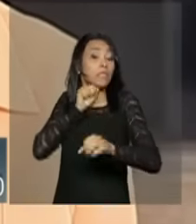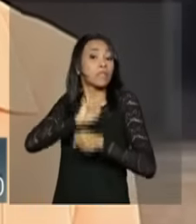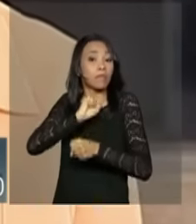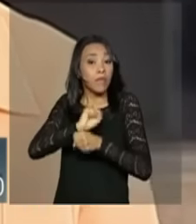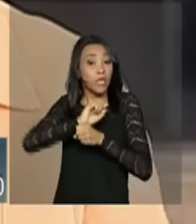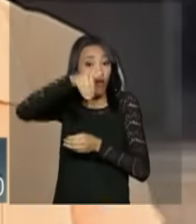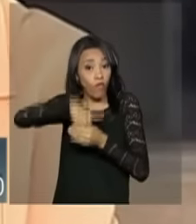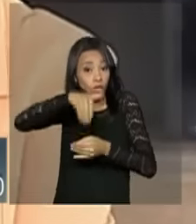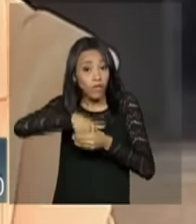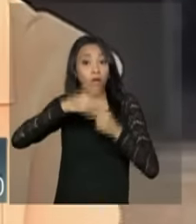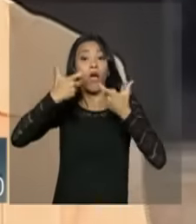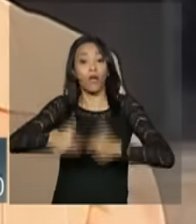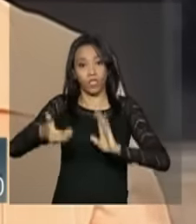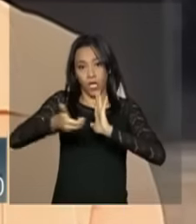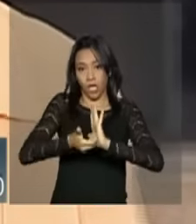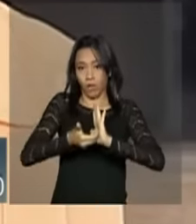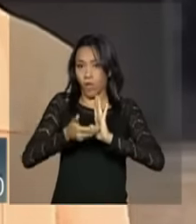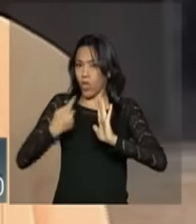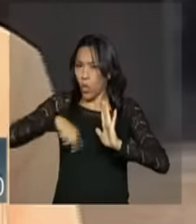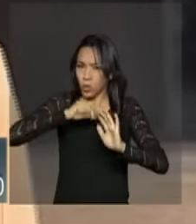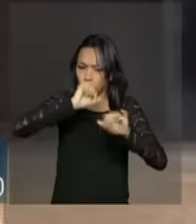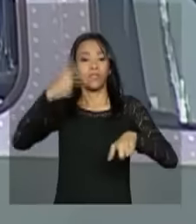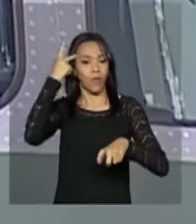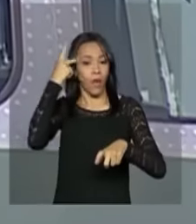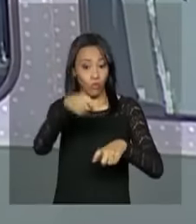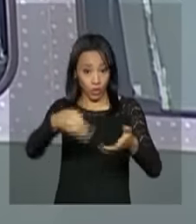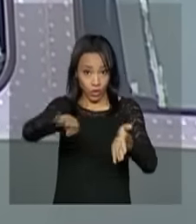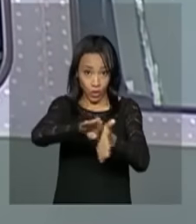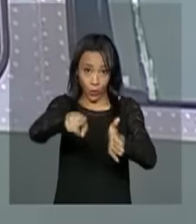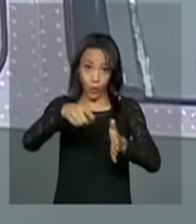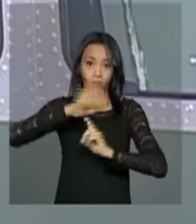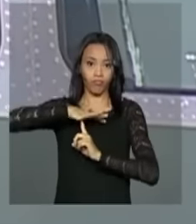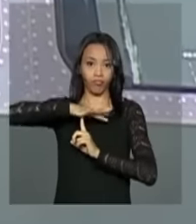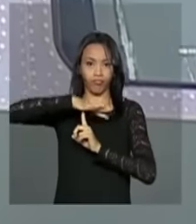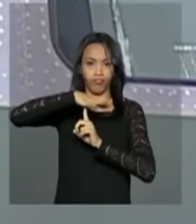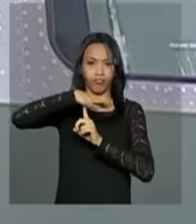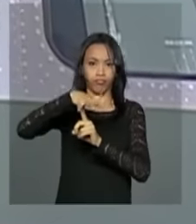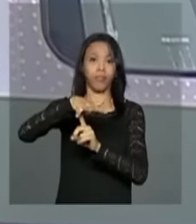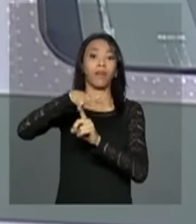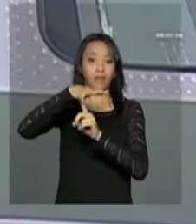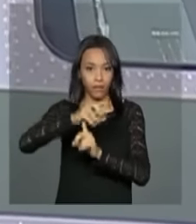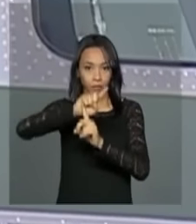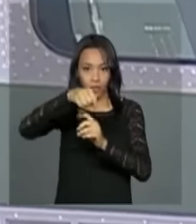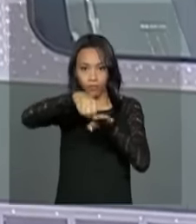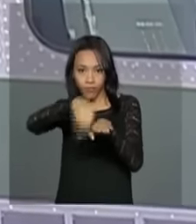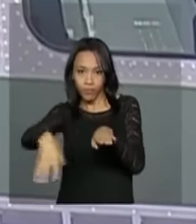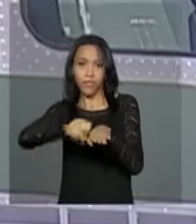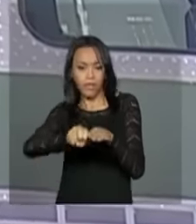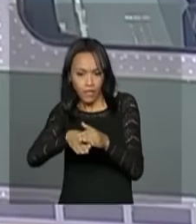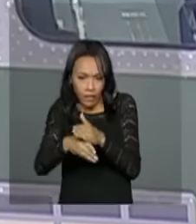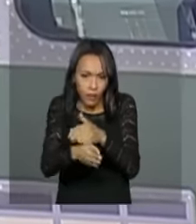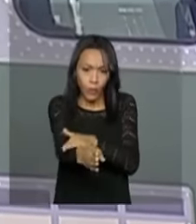na Câmara. Nós não iremos mexer em nada atualmente. A afirmação foi feita após conhecer, na base aérea de Brasília, a